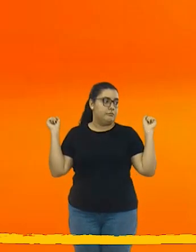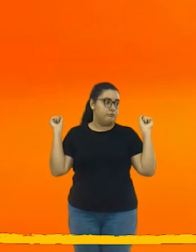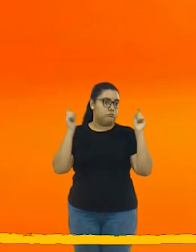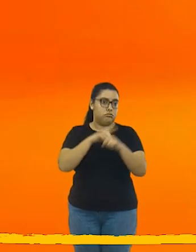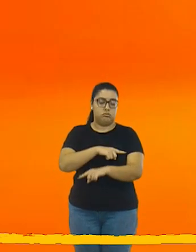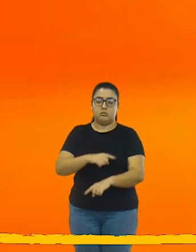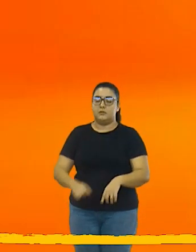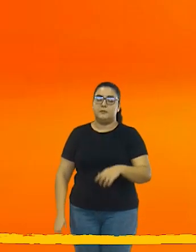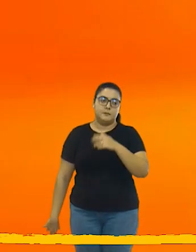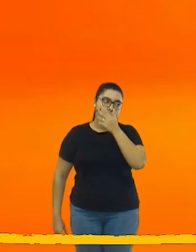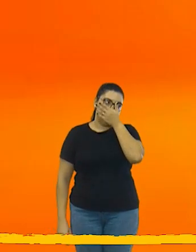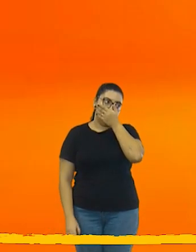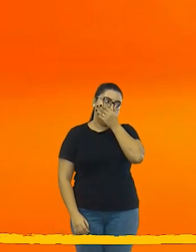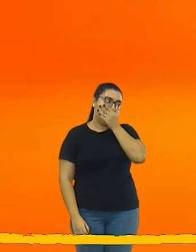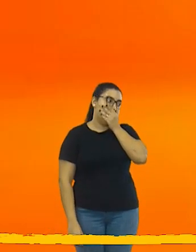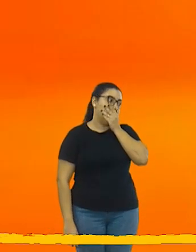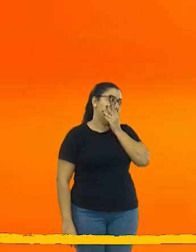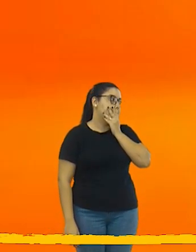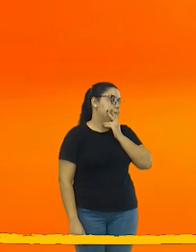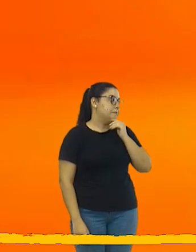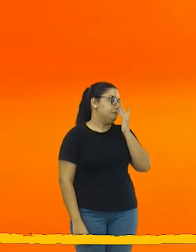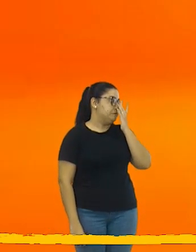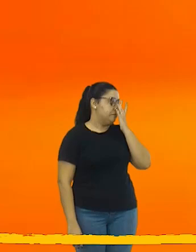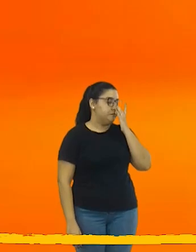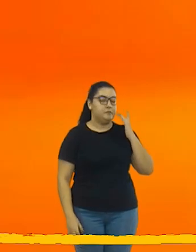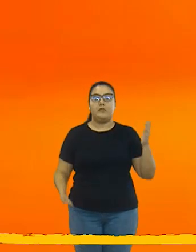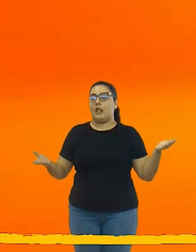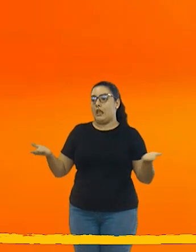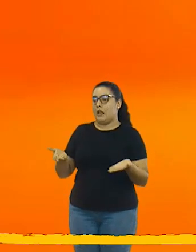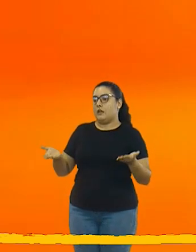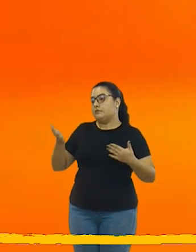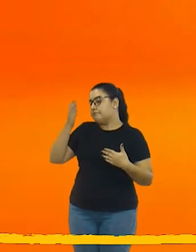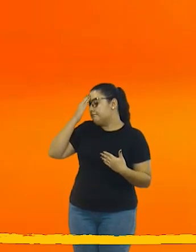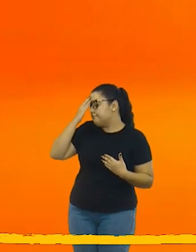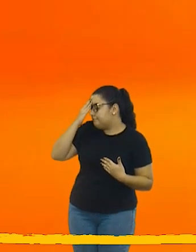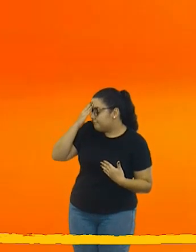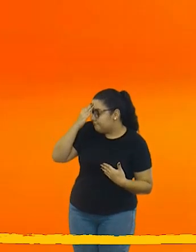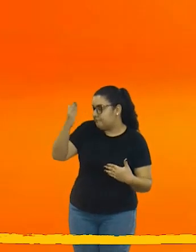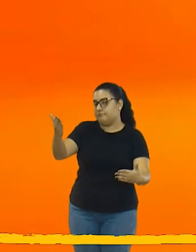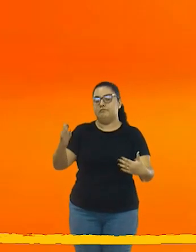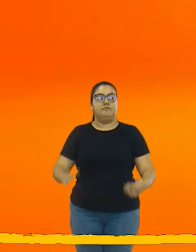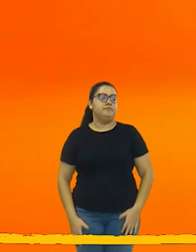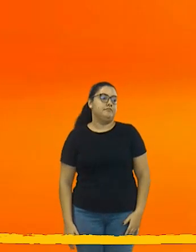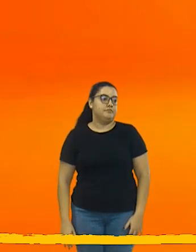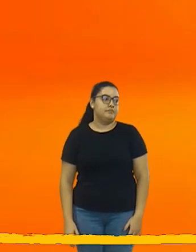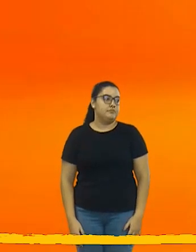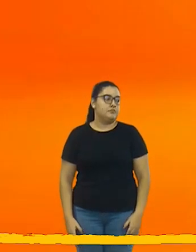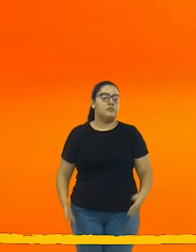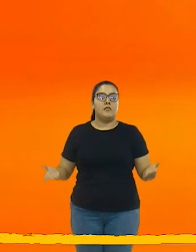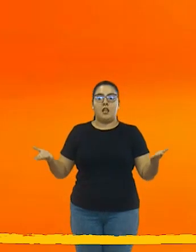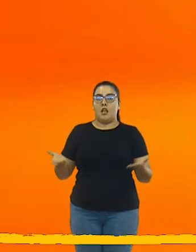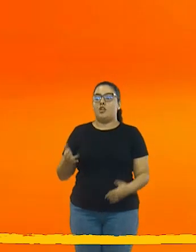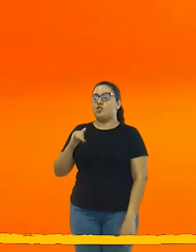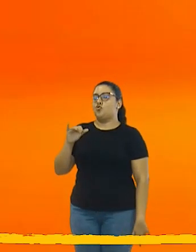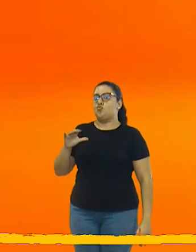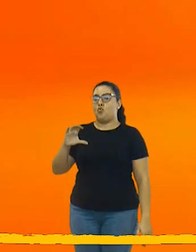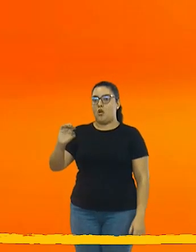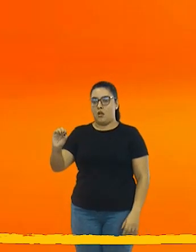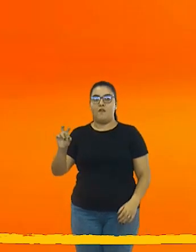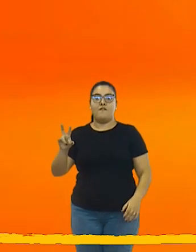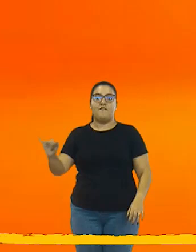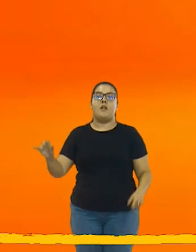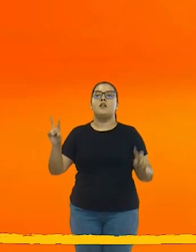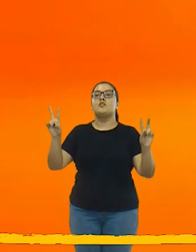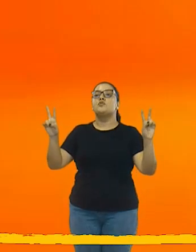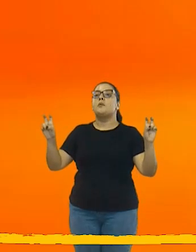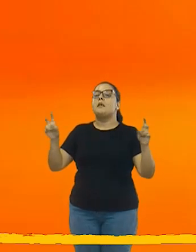Brasil. Galera, eu vou agradecendo a atenção rapidinho de vocês, tá? Vou deixar aqui para o João Filho falar sobre